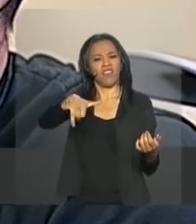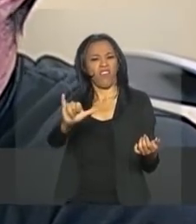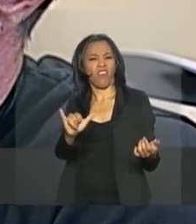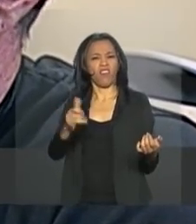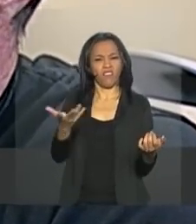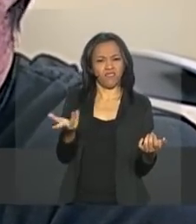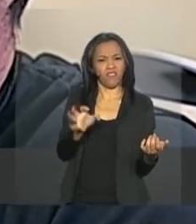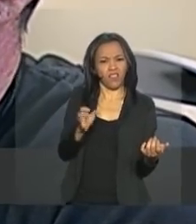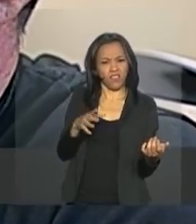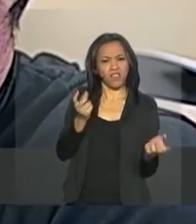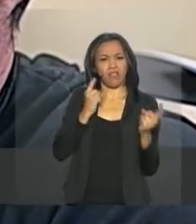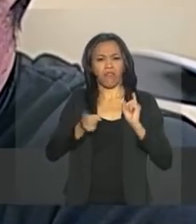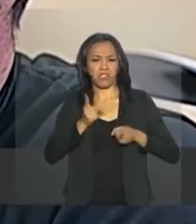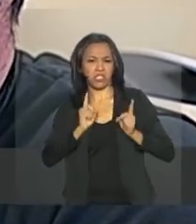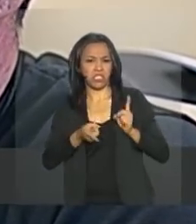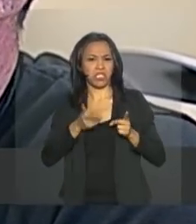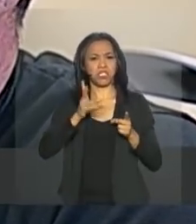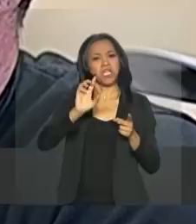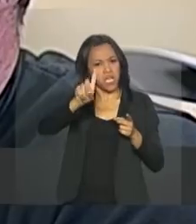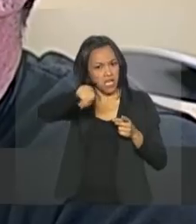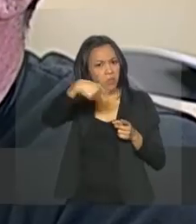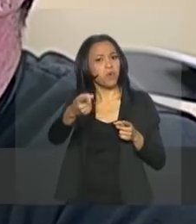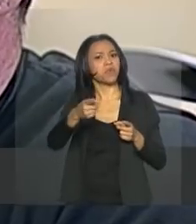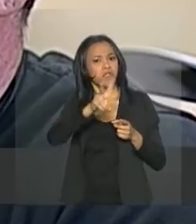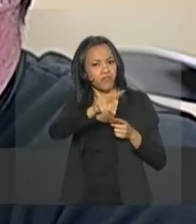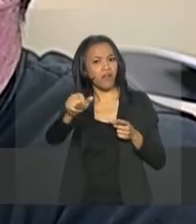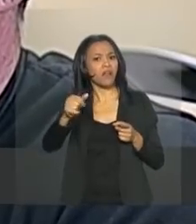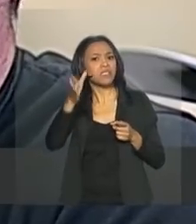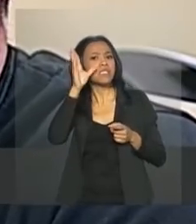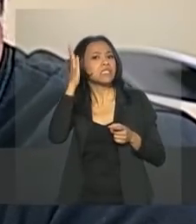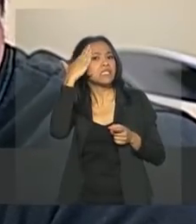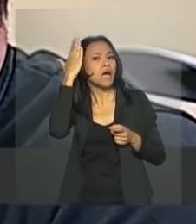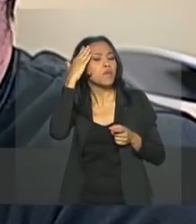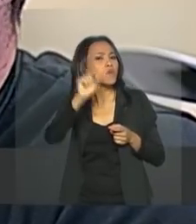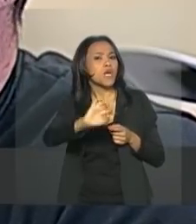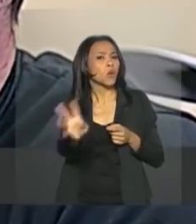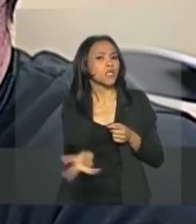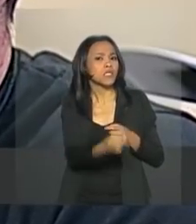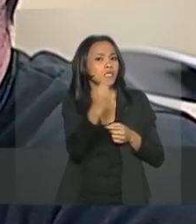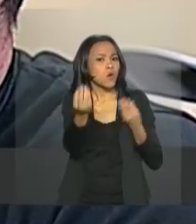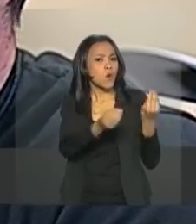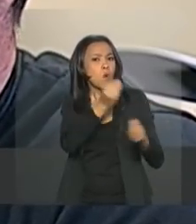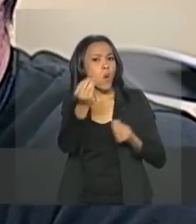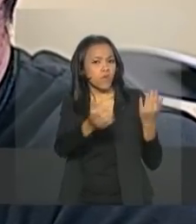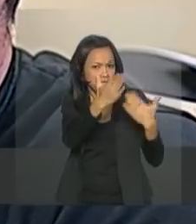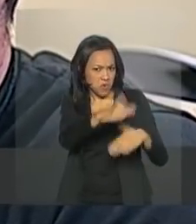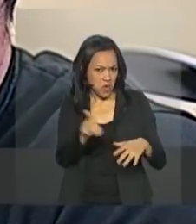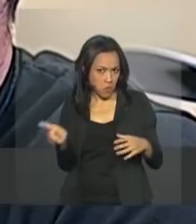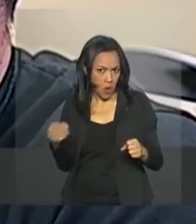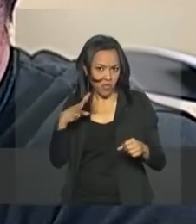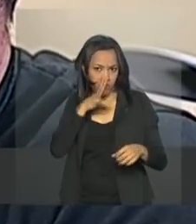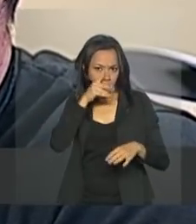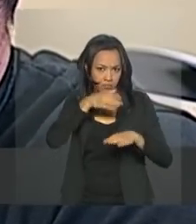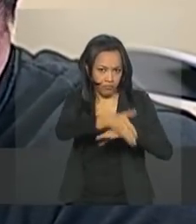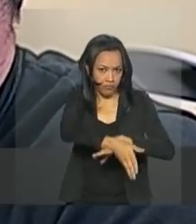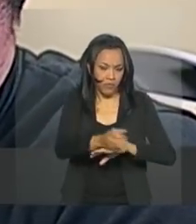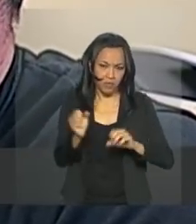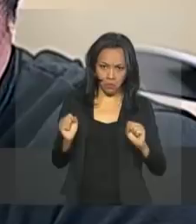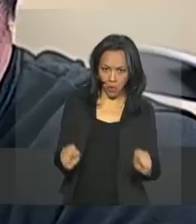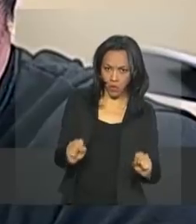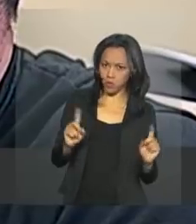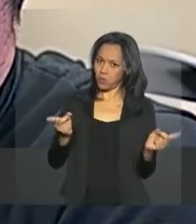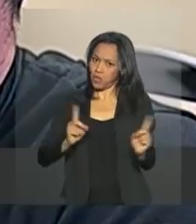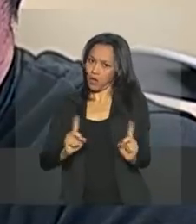porque vai tomar conhecimento no ano que vem que vai interferir no na como a prova vai ser feito ele pode fazer isso é uma atribuição dele não